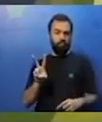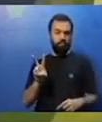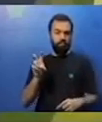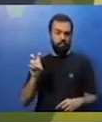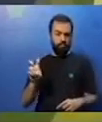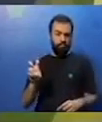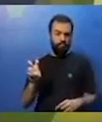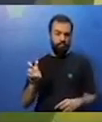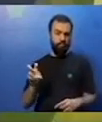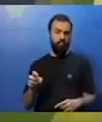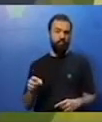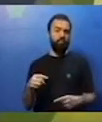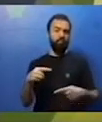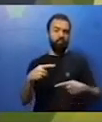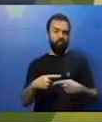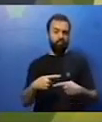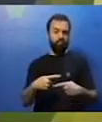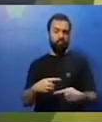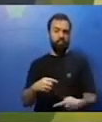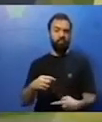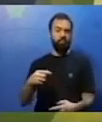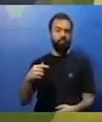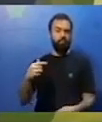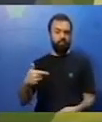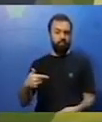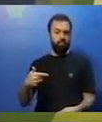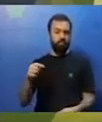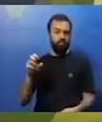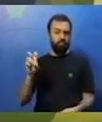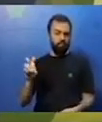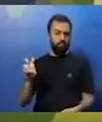3 vezes 25,